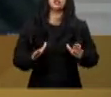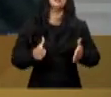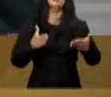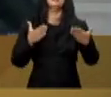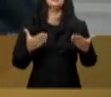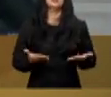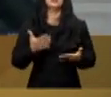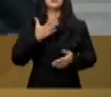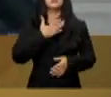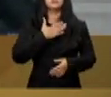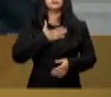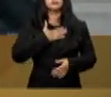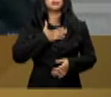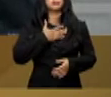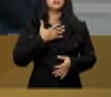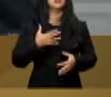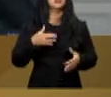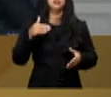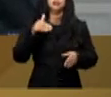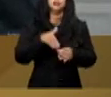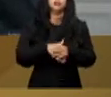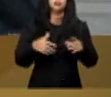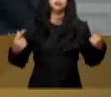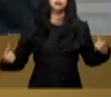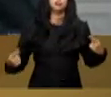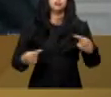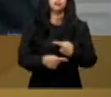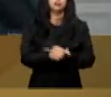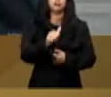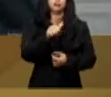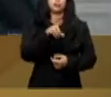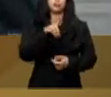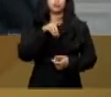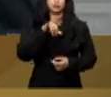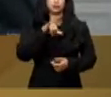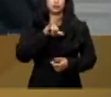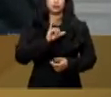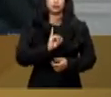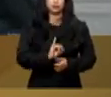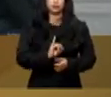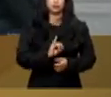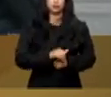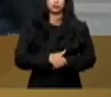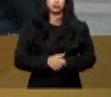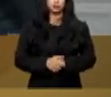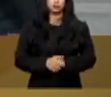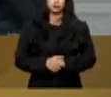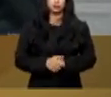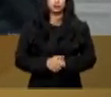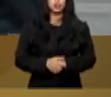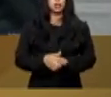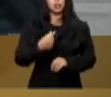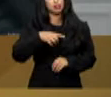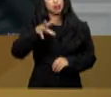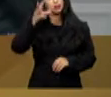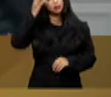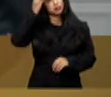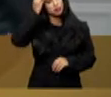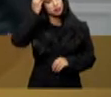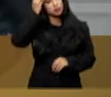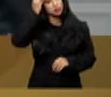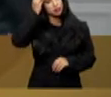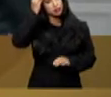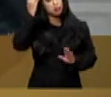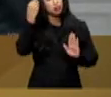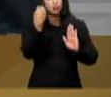minha divergência em relação à ação direta de inconstitucionalidade, não me parece que as